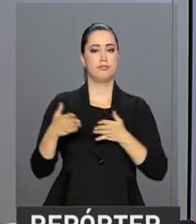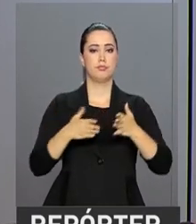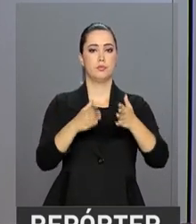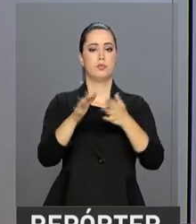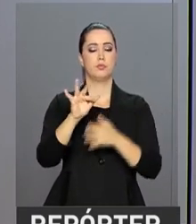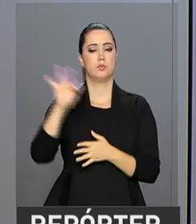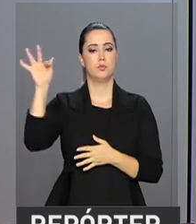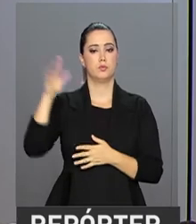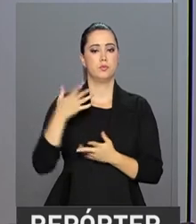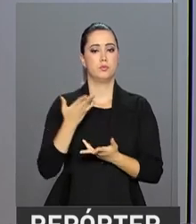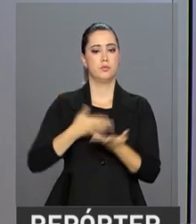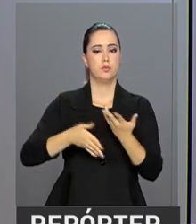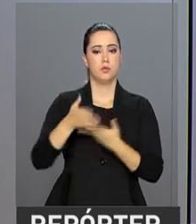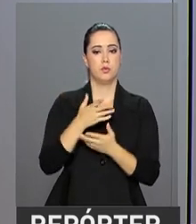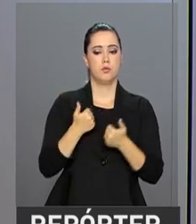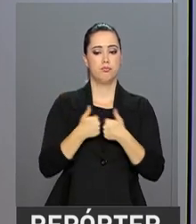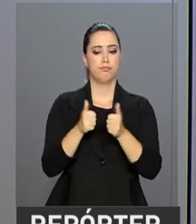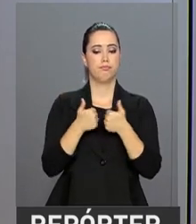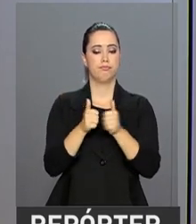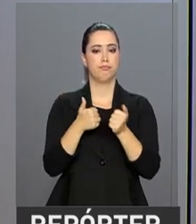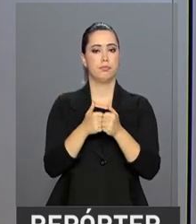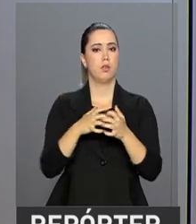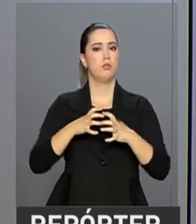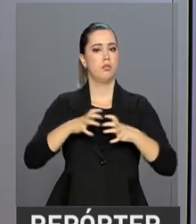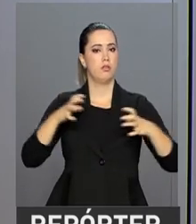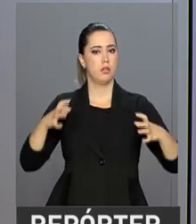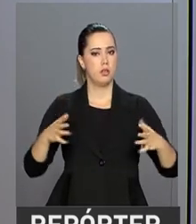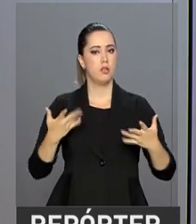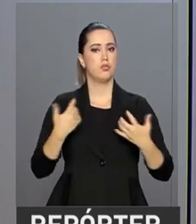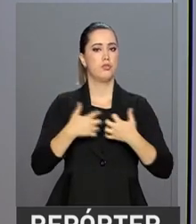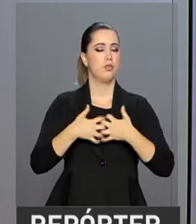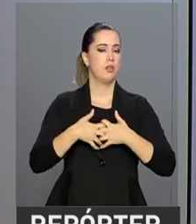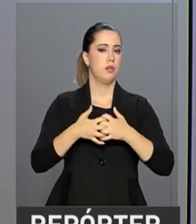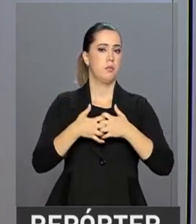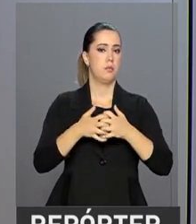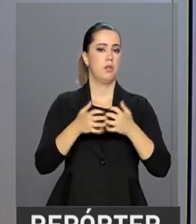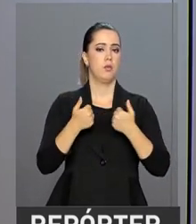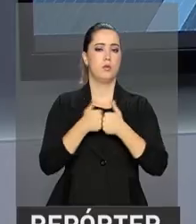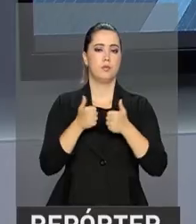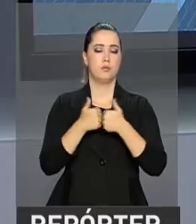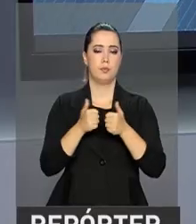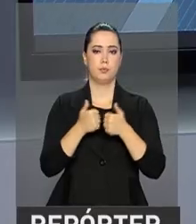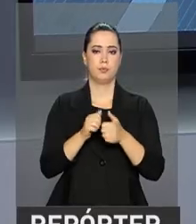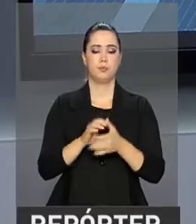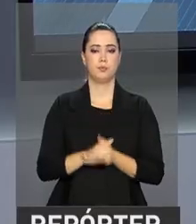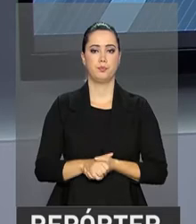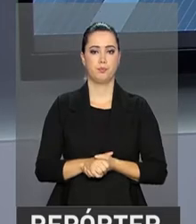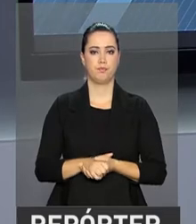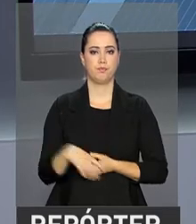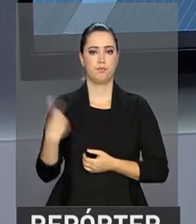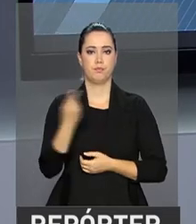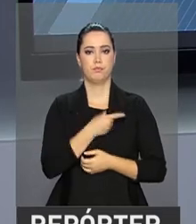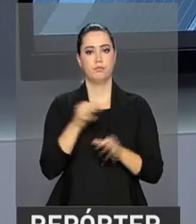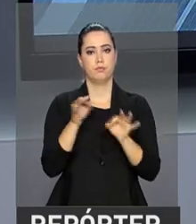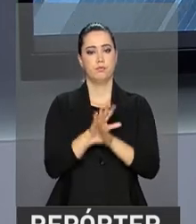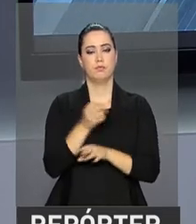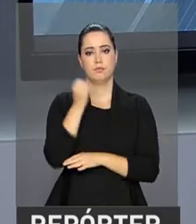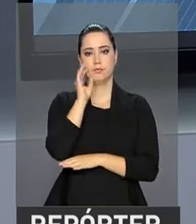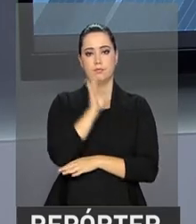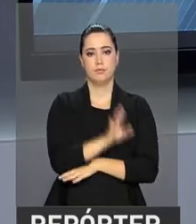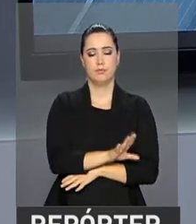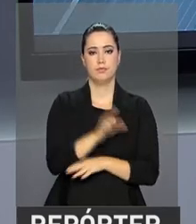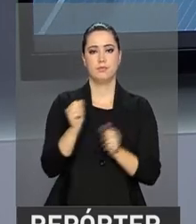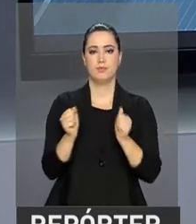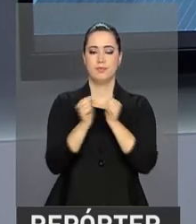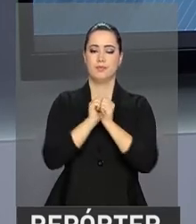envolvendo veículos dessas categorias de caminhões ônibus e carretas nós ficamos por aqui uma boa